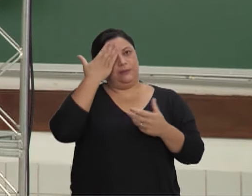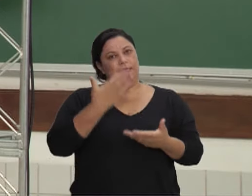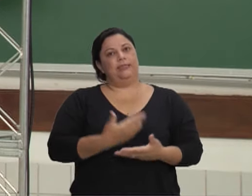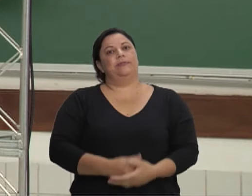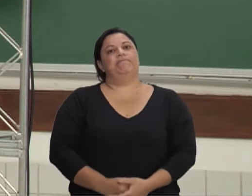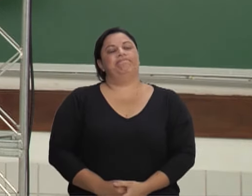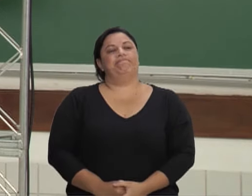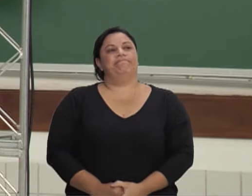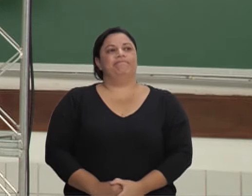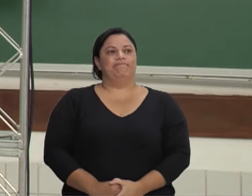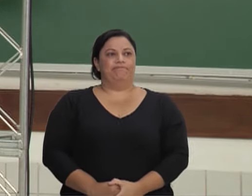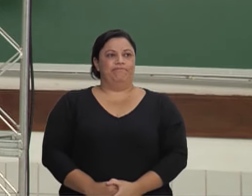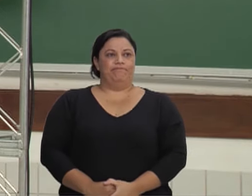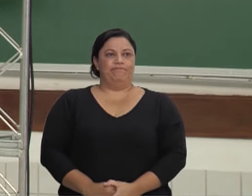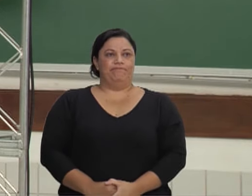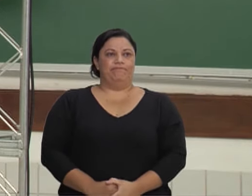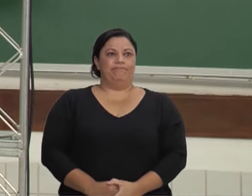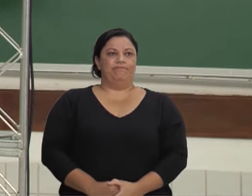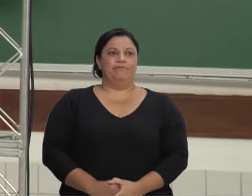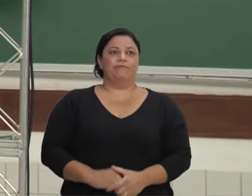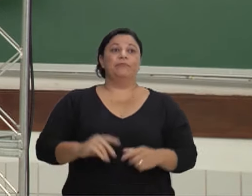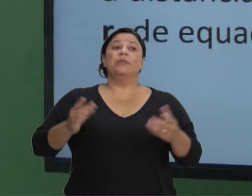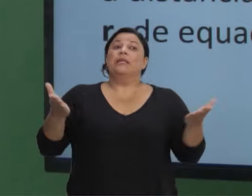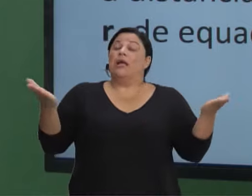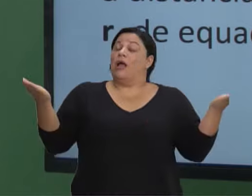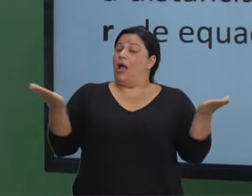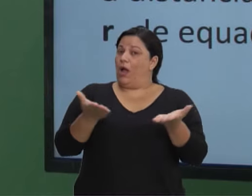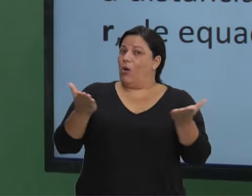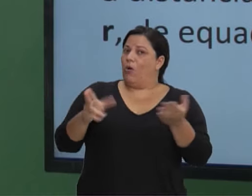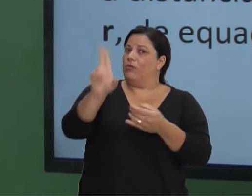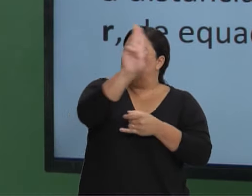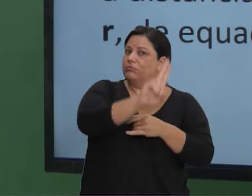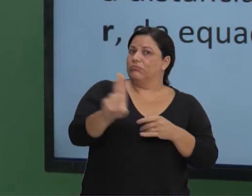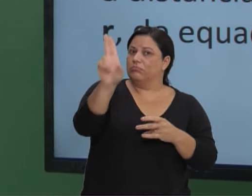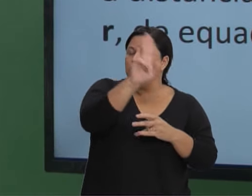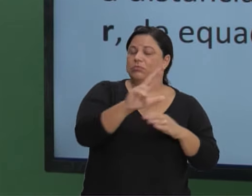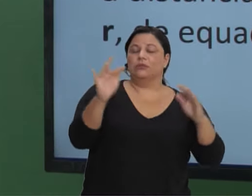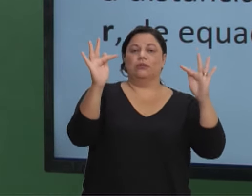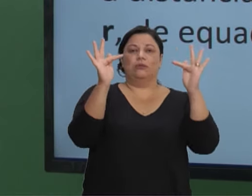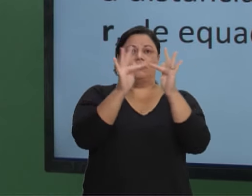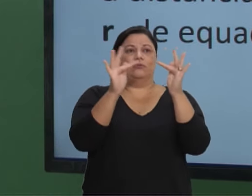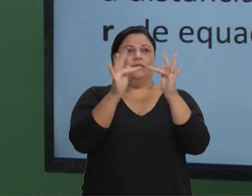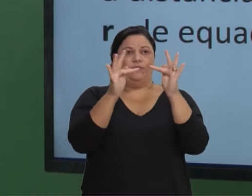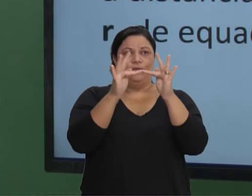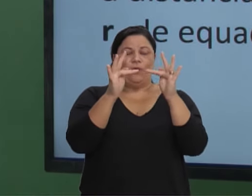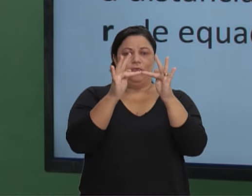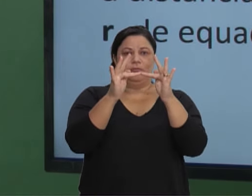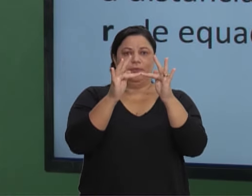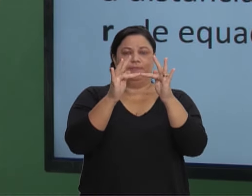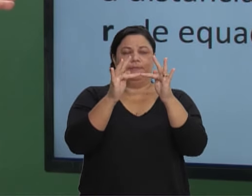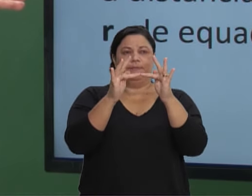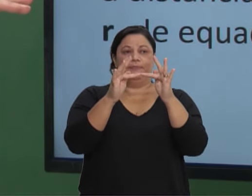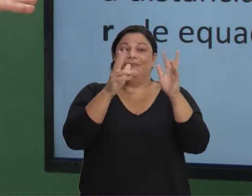então, obter, utilizando a fórmula agora. A mesma questão que a gente tinha lá,